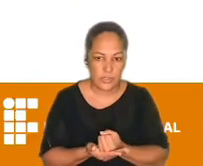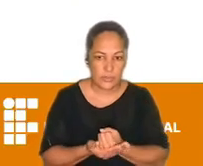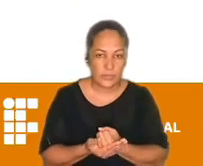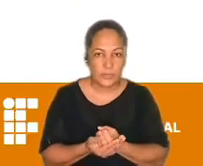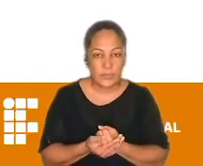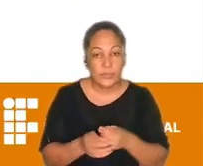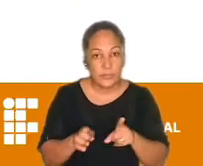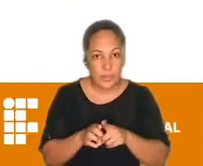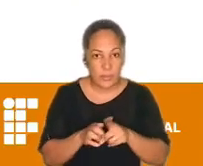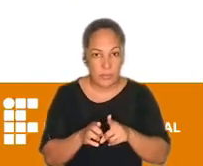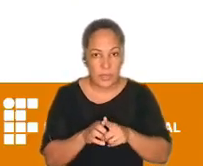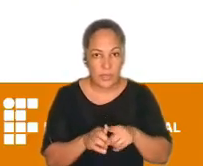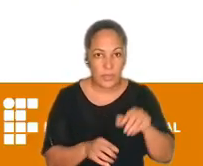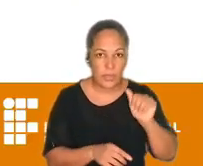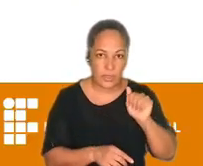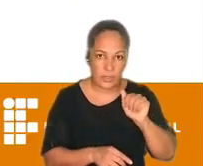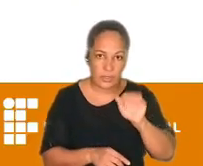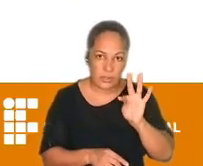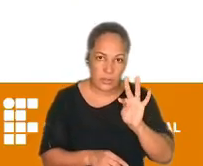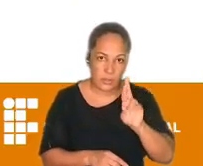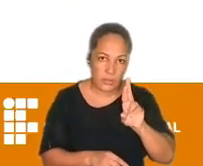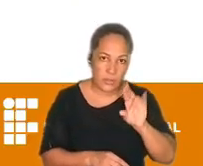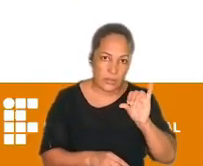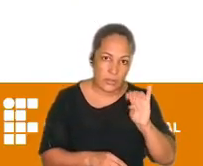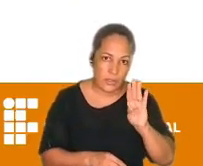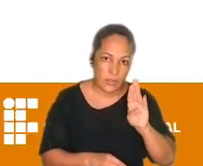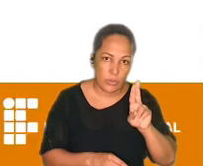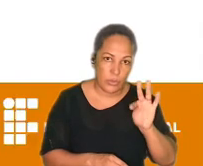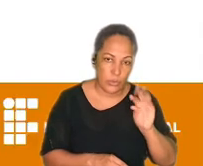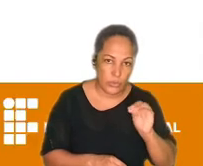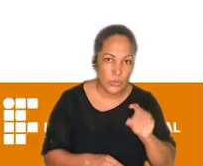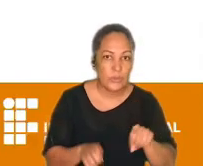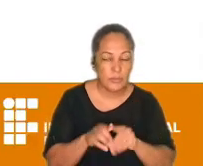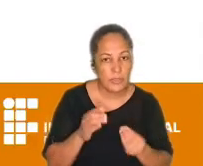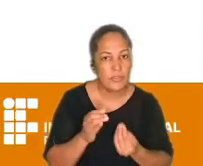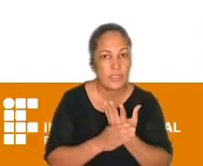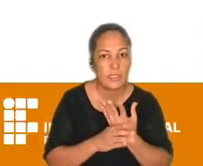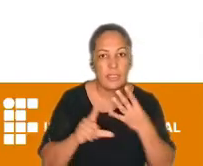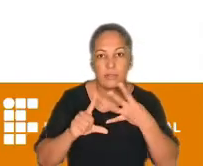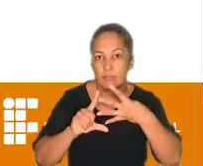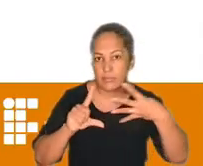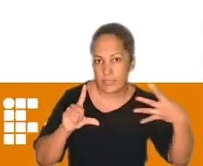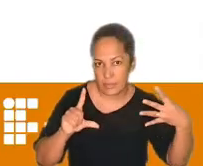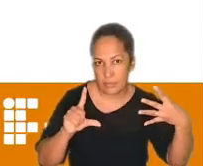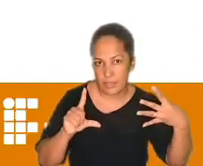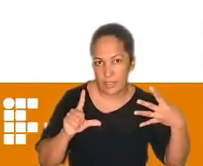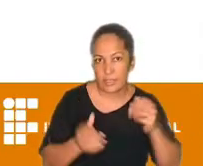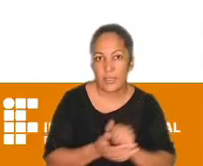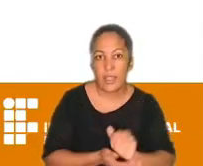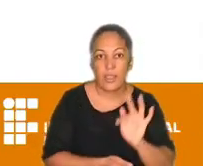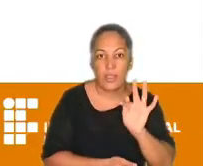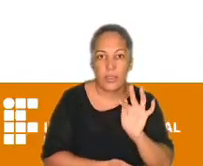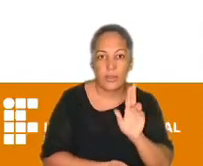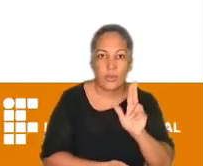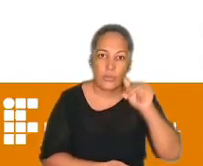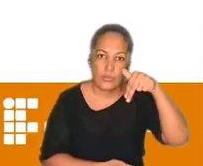o atributo deve ser criado na tabela funcionário, tá bom? Esse atributo que é